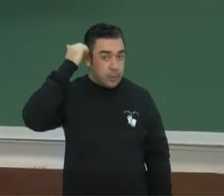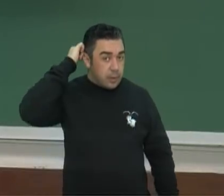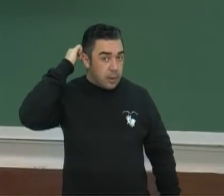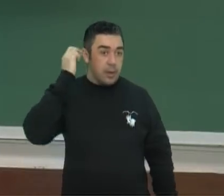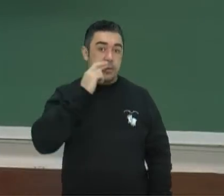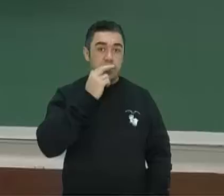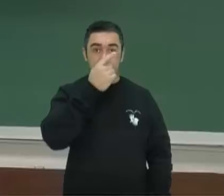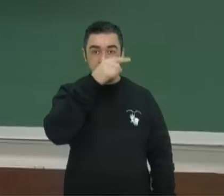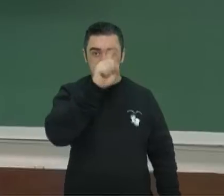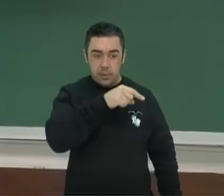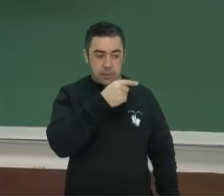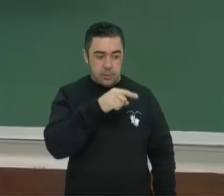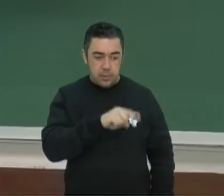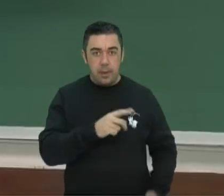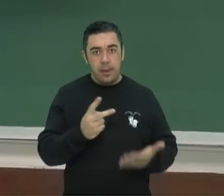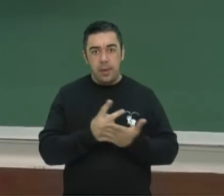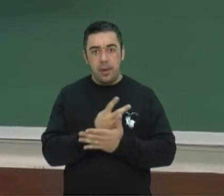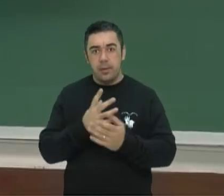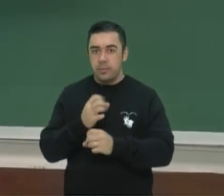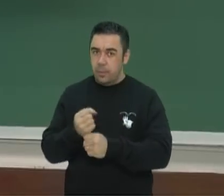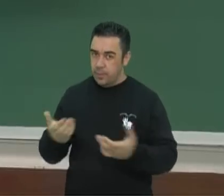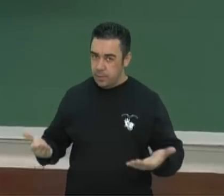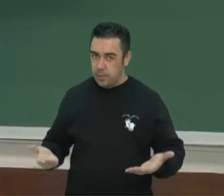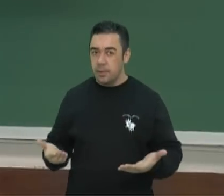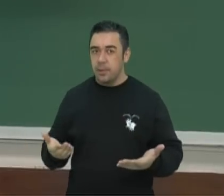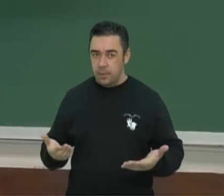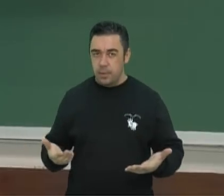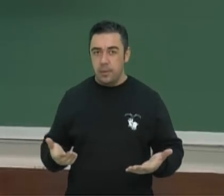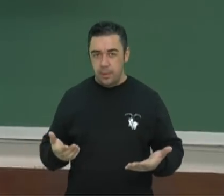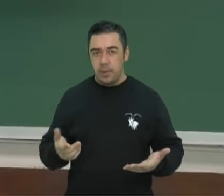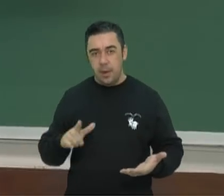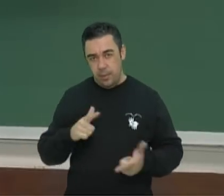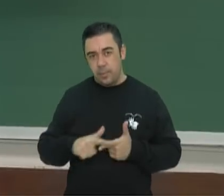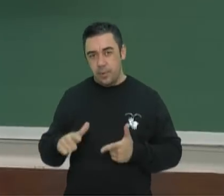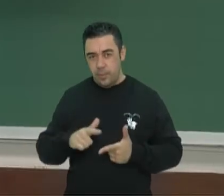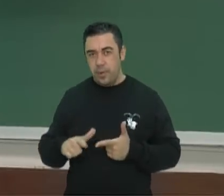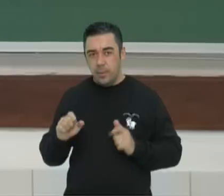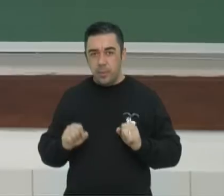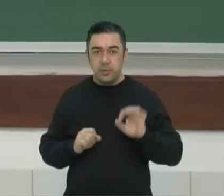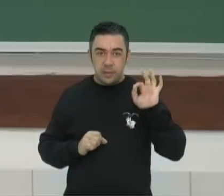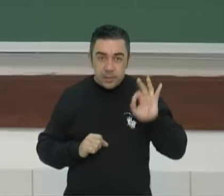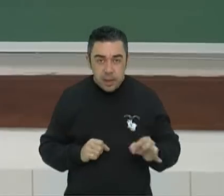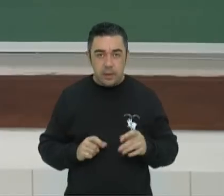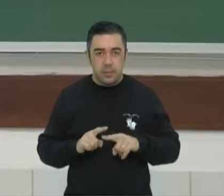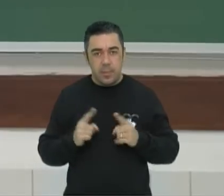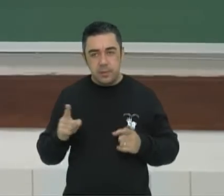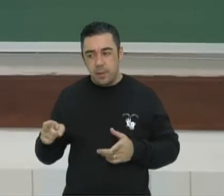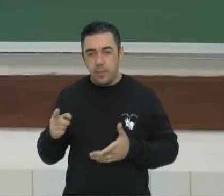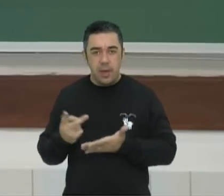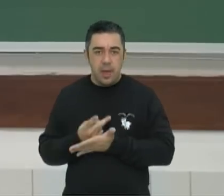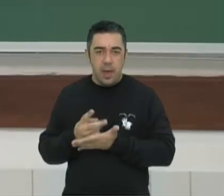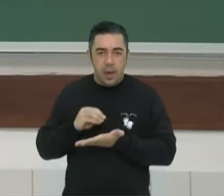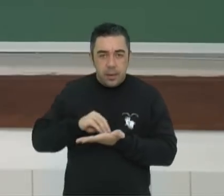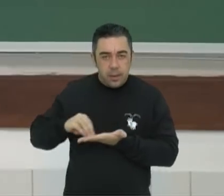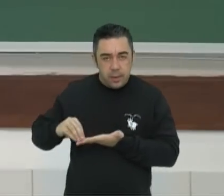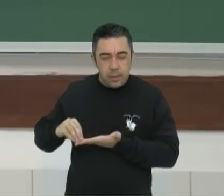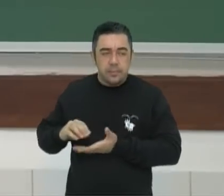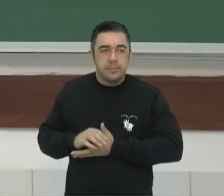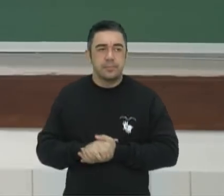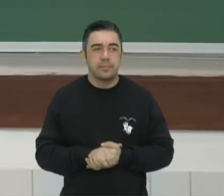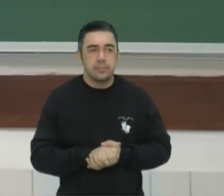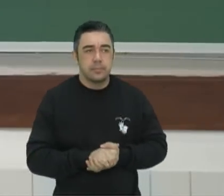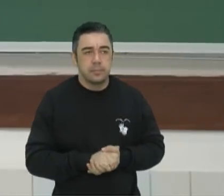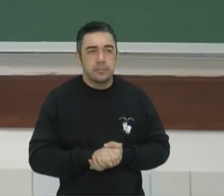as questões e errar a somatória, certo? Aí vai ter bastante problema. Você pode ter acertado, mas vai errar lá no gabarito.